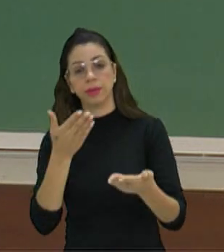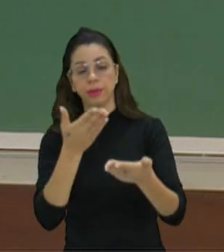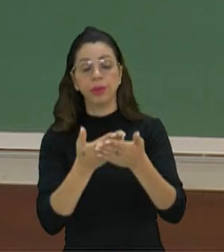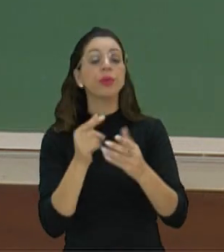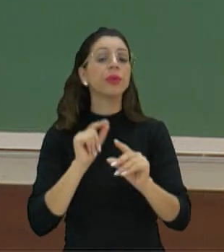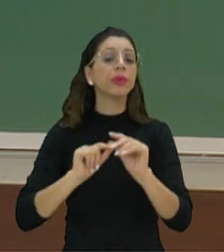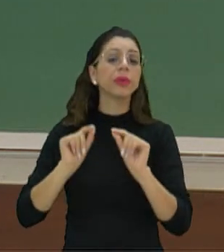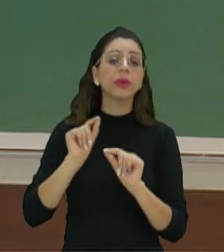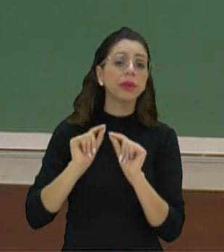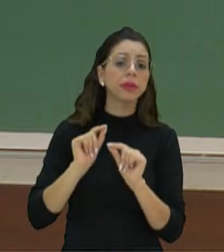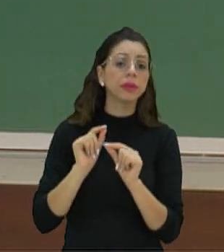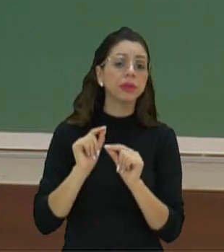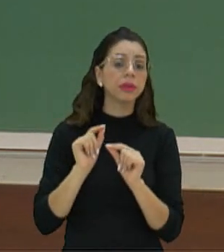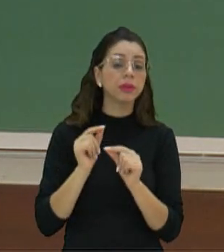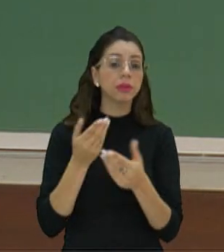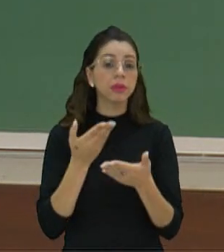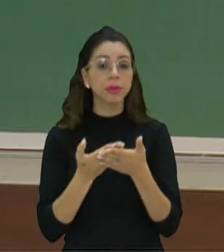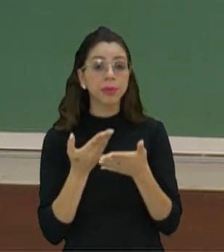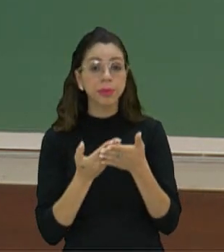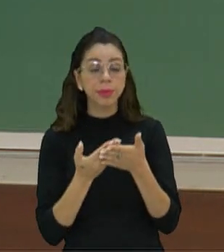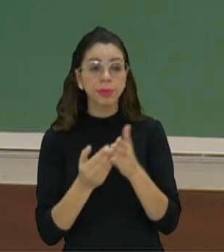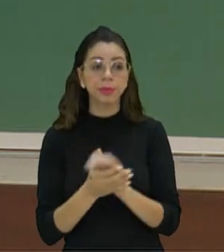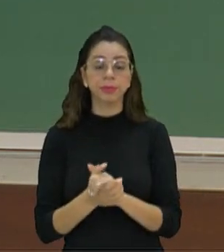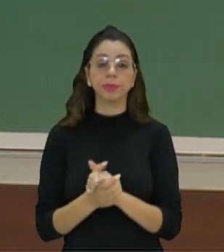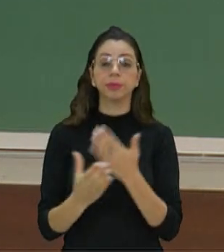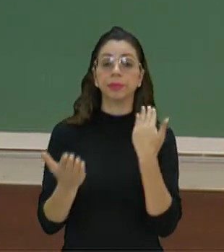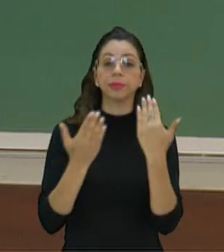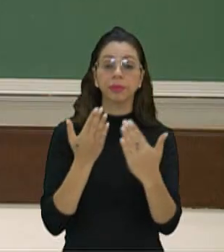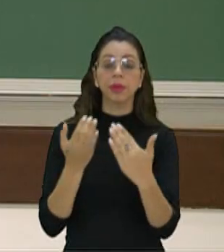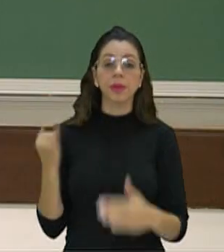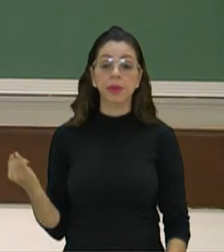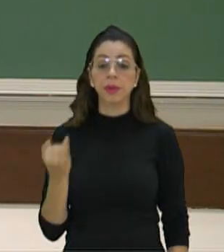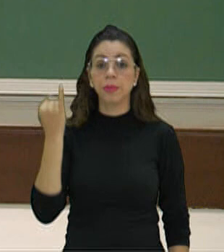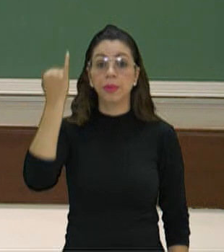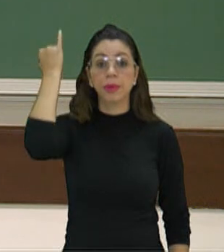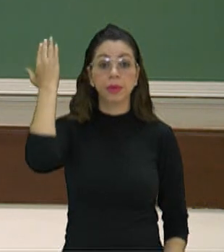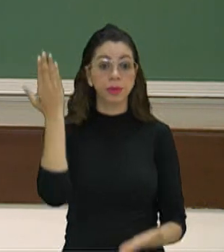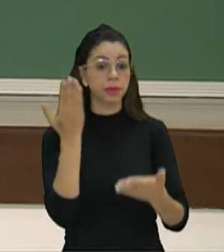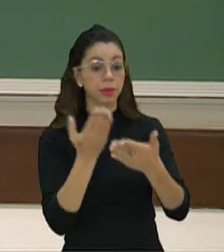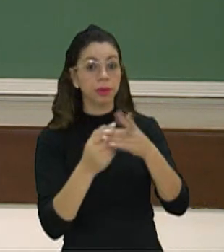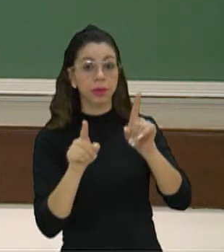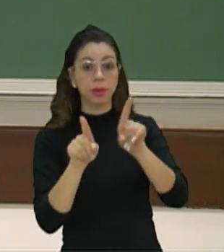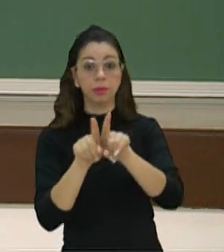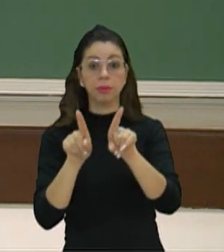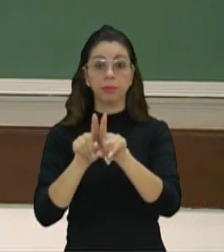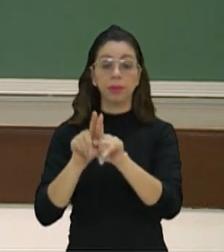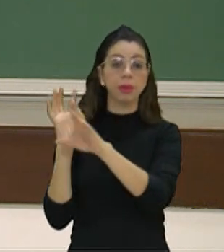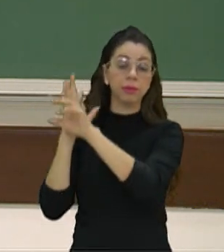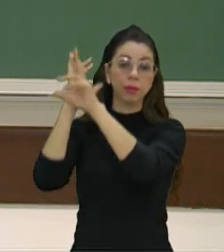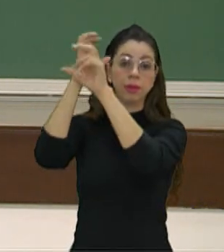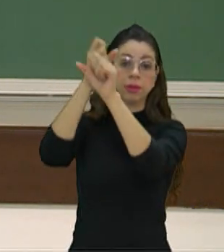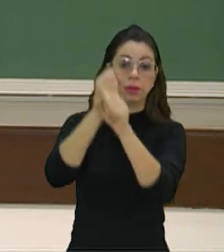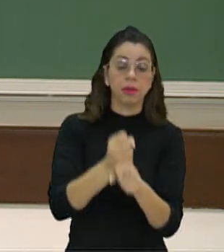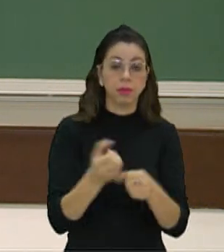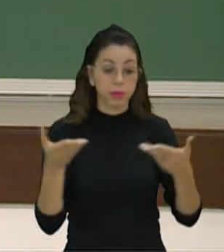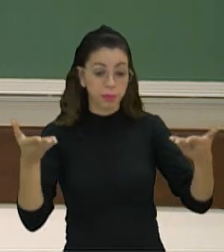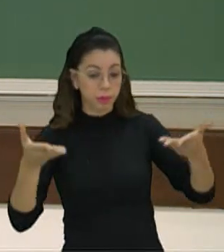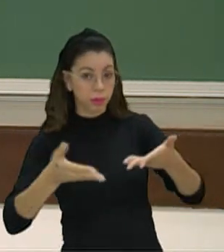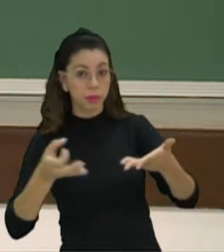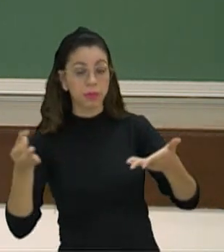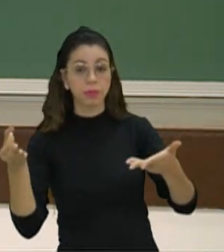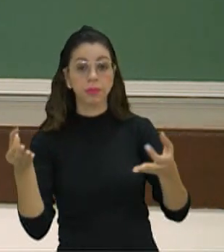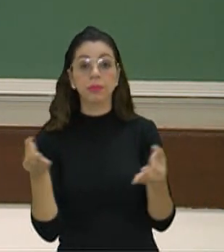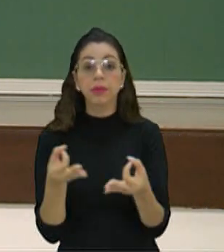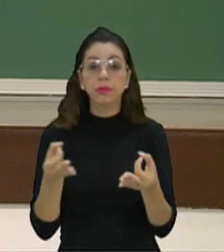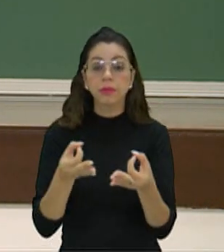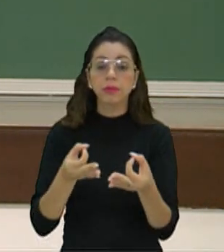conversou hoje? Hoje nós discutimos sobre a importância dos estudos e relembramos o presente perfeito. Coisa que vai aparecer nas